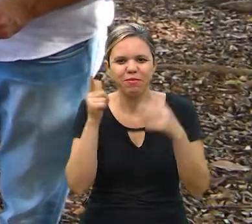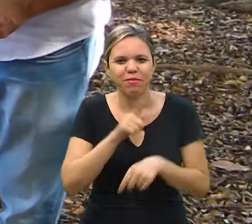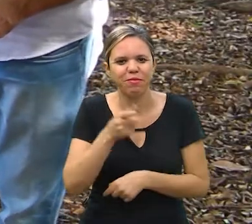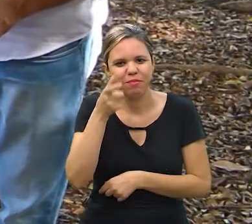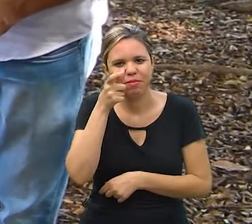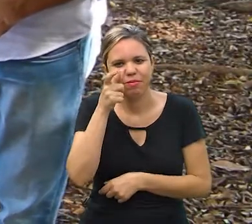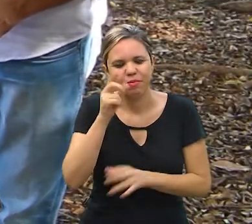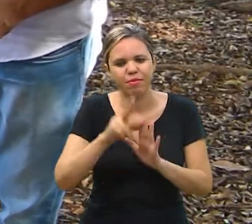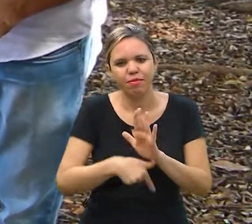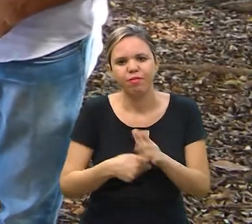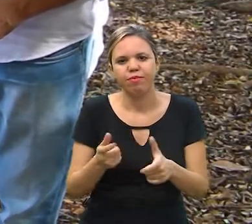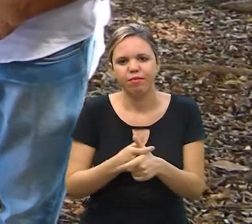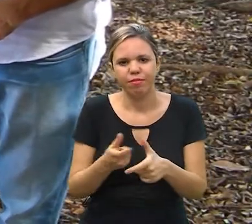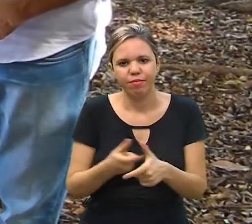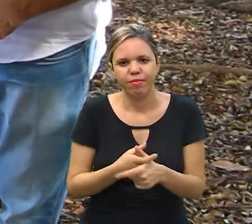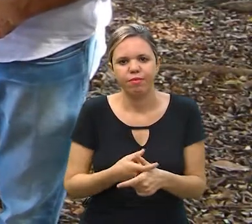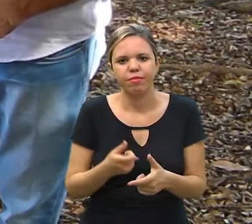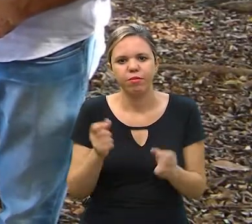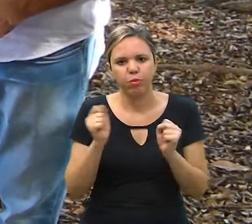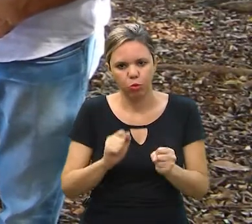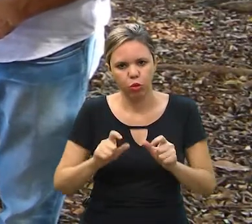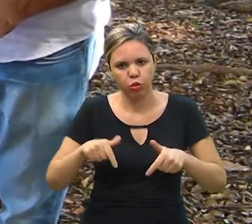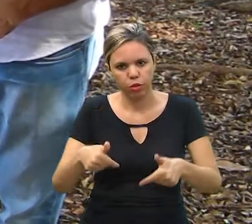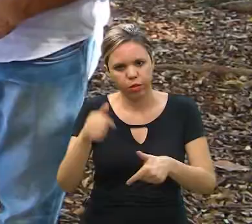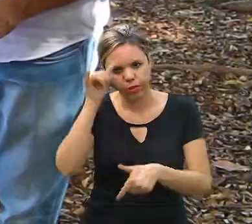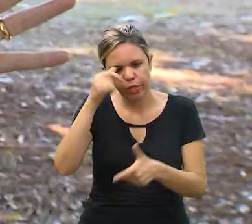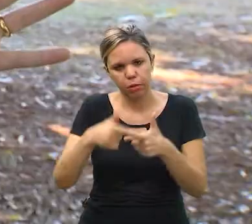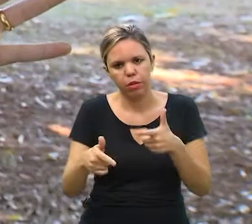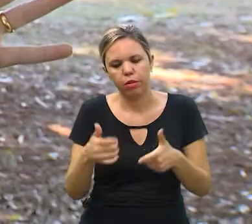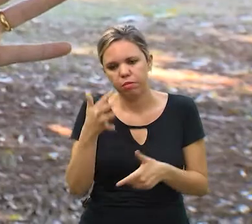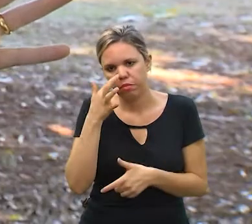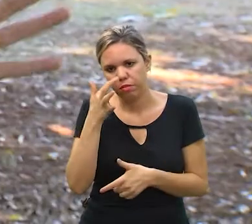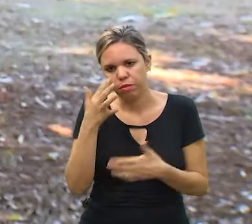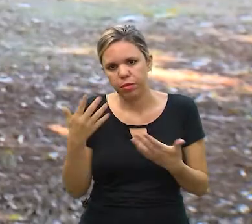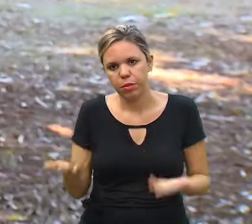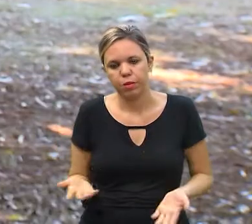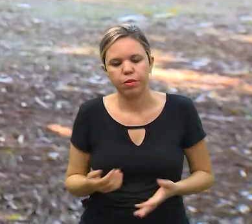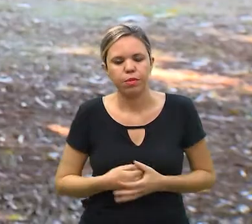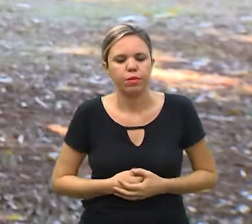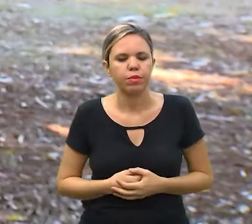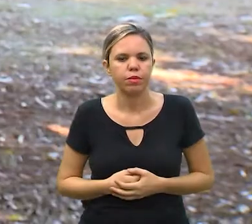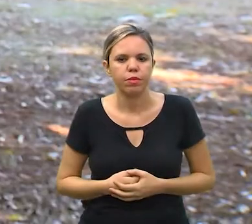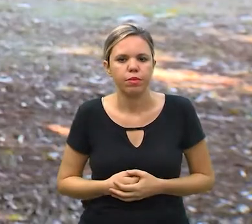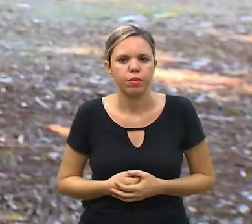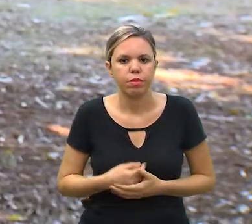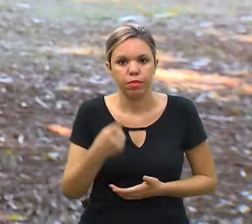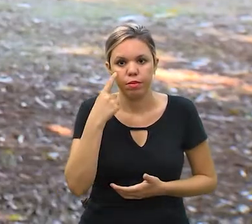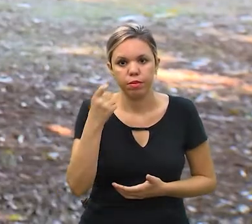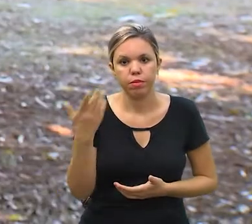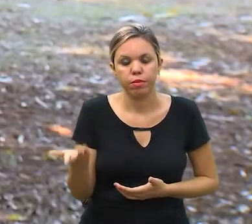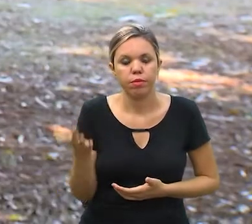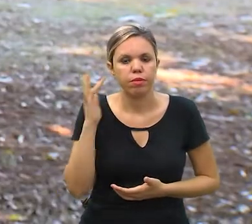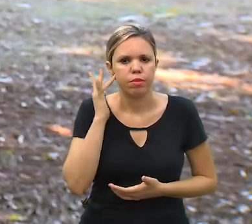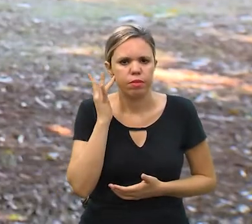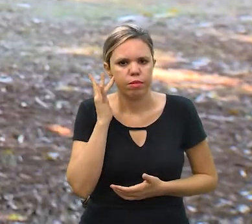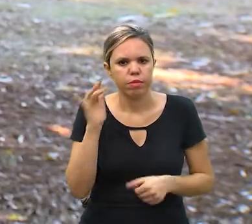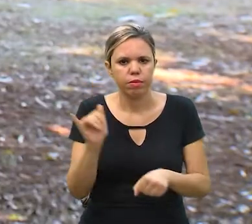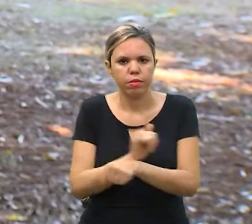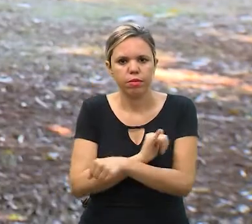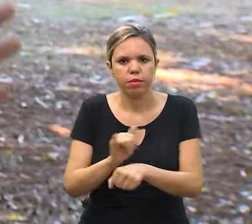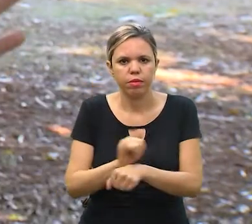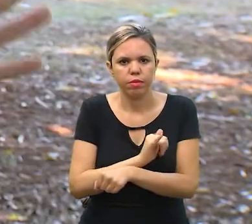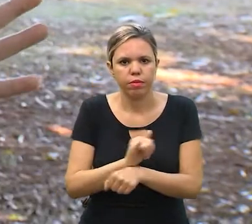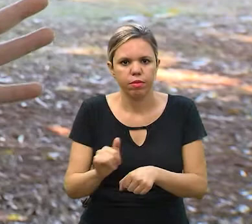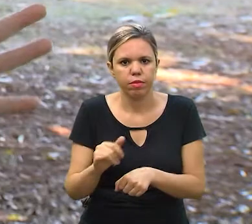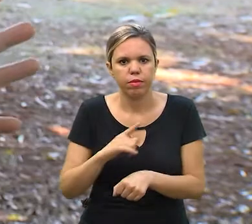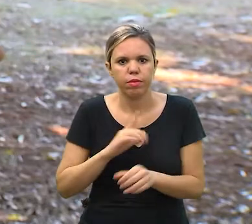ali vários buracos em que você pode atuar. É impressionante isso. Um dos pontos mais interessantes, eu acho que uma das estratégias mais